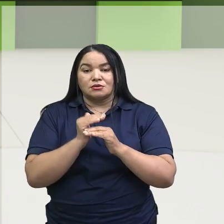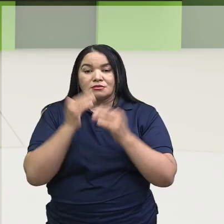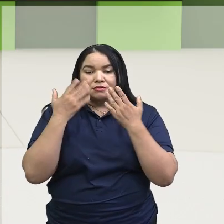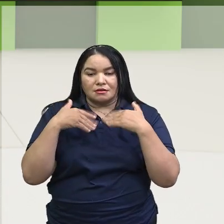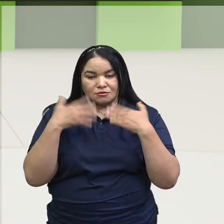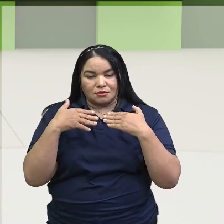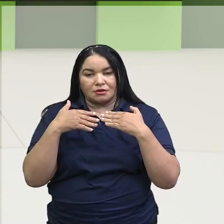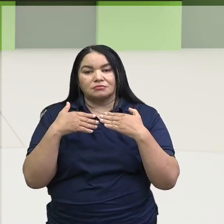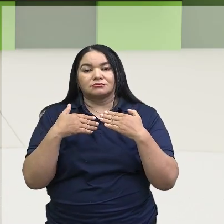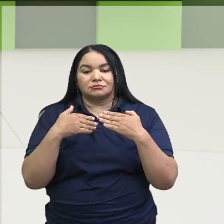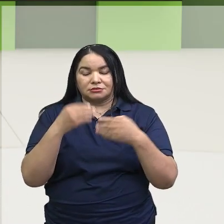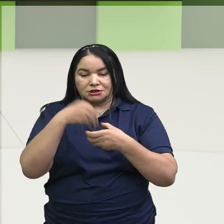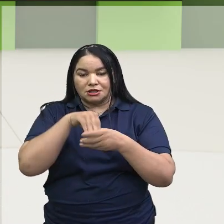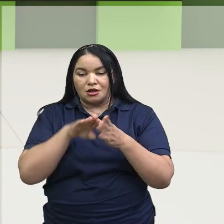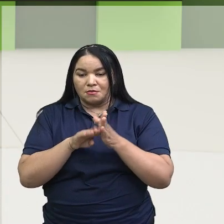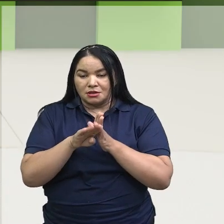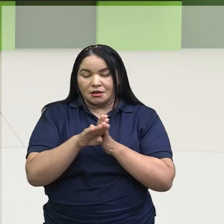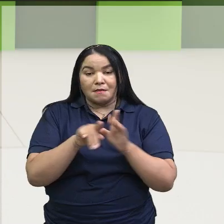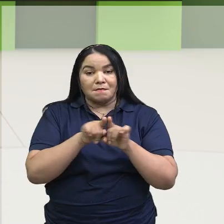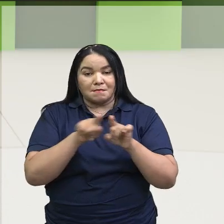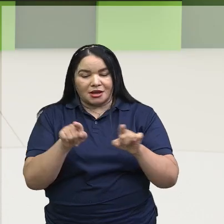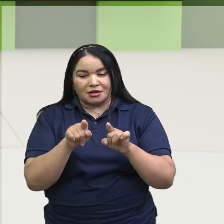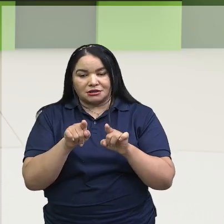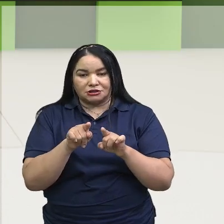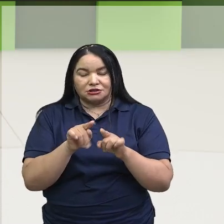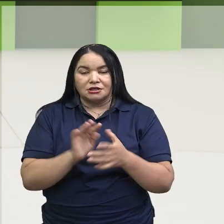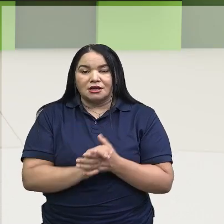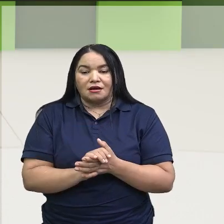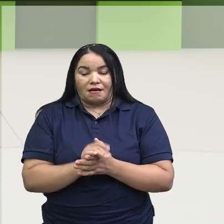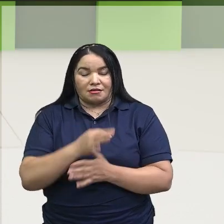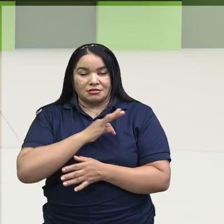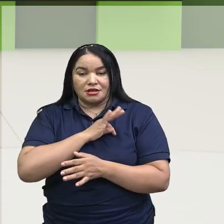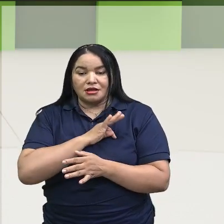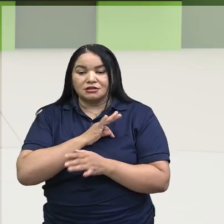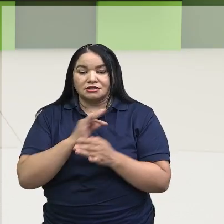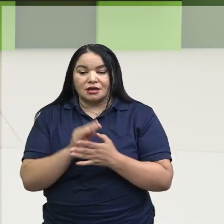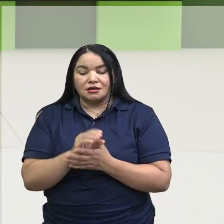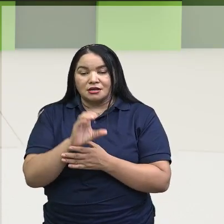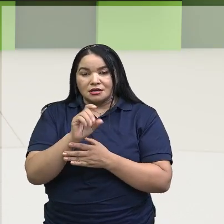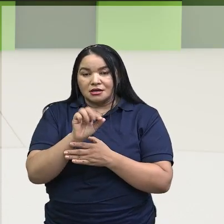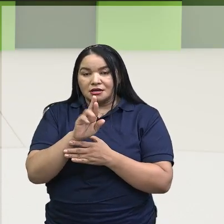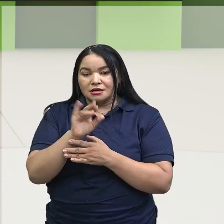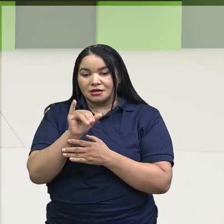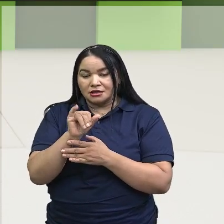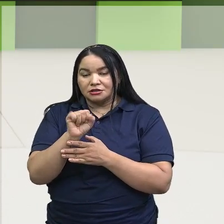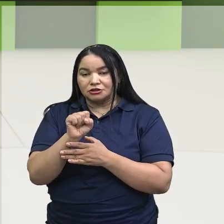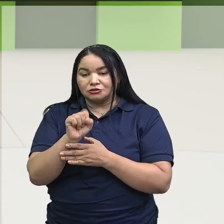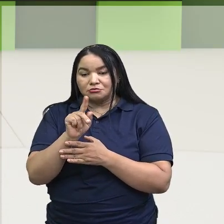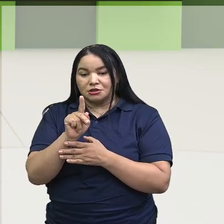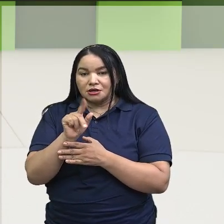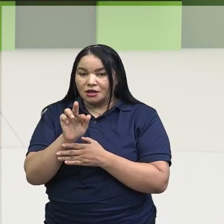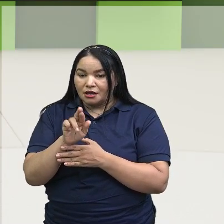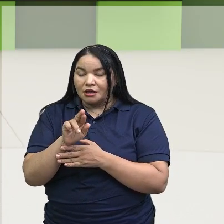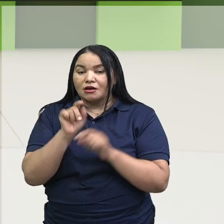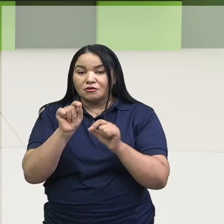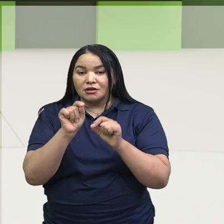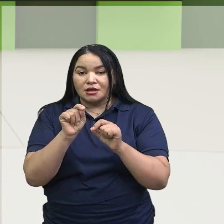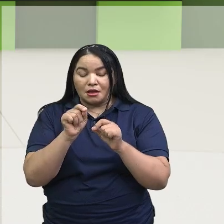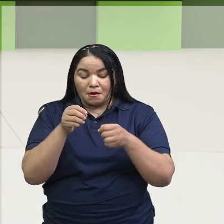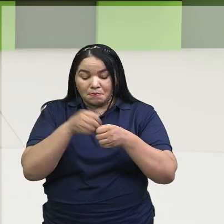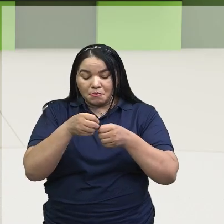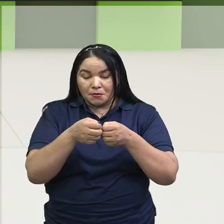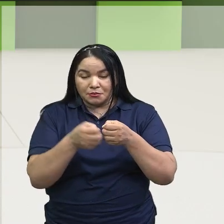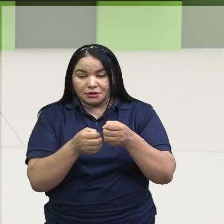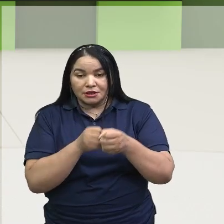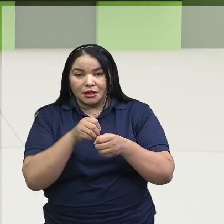bactérias, mas essa técnica de CRISPR é exatamente pegar um segmento específico de uma molécula